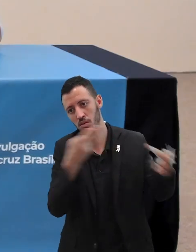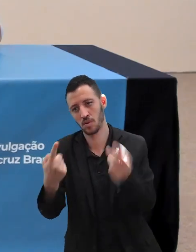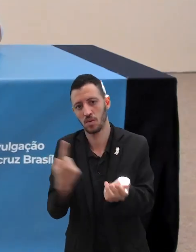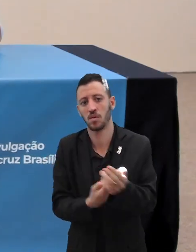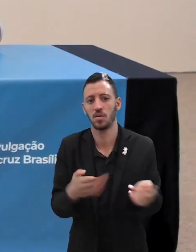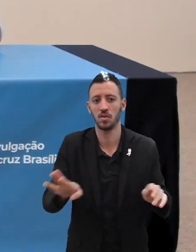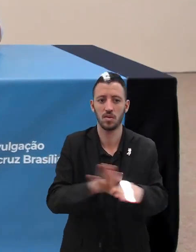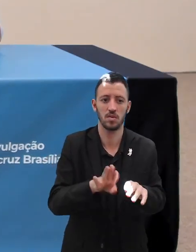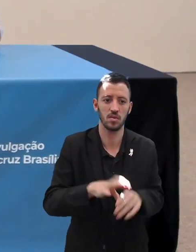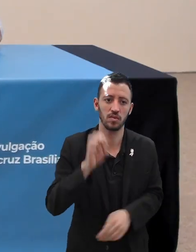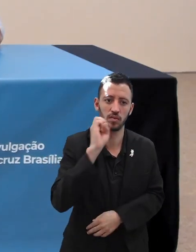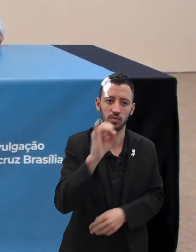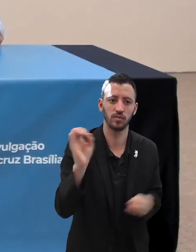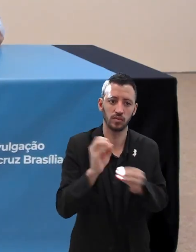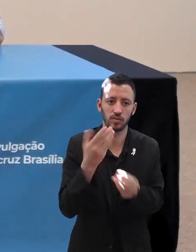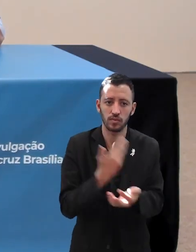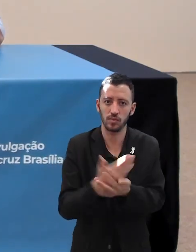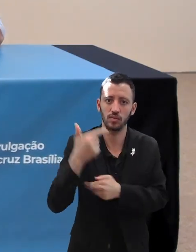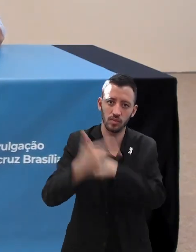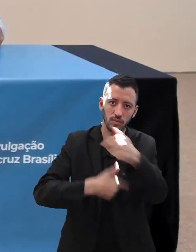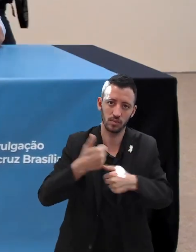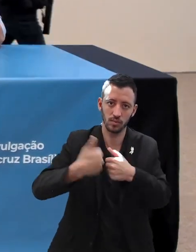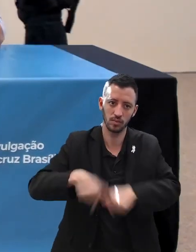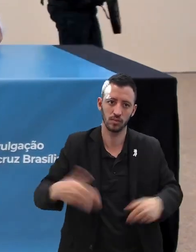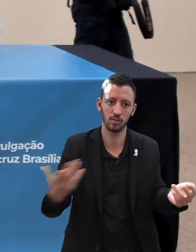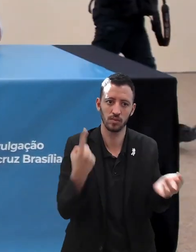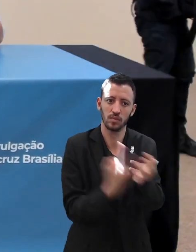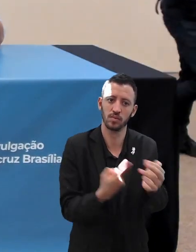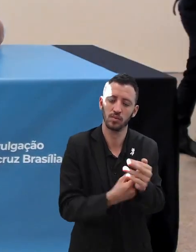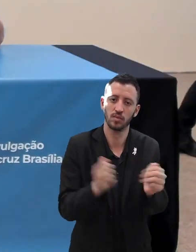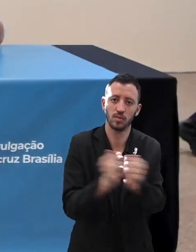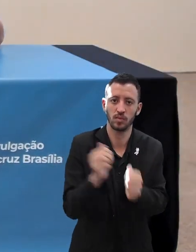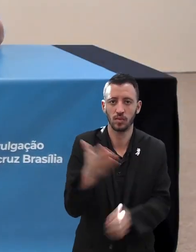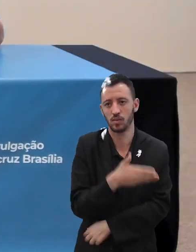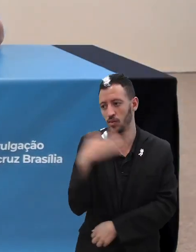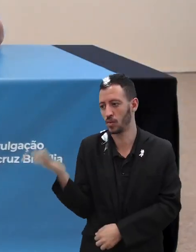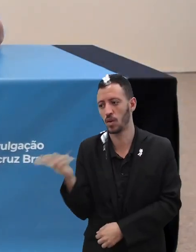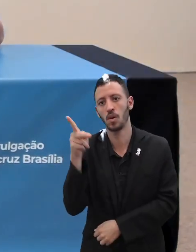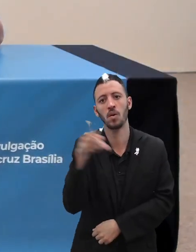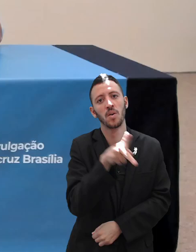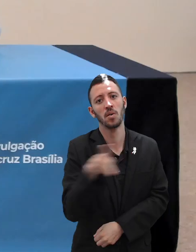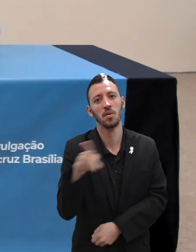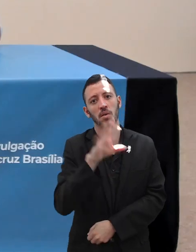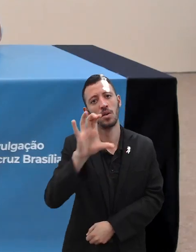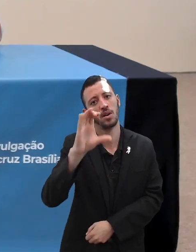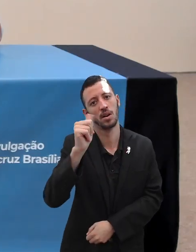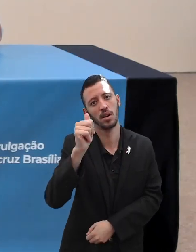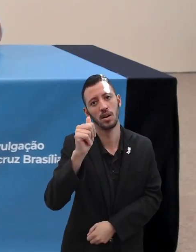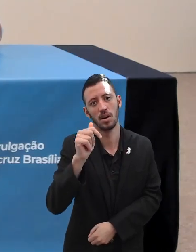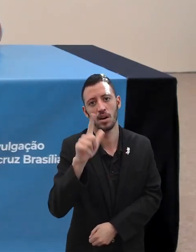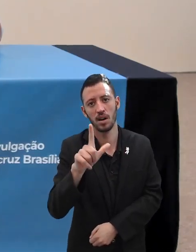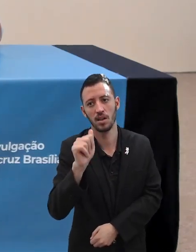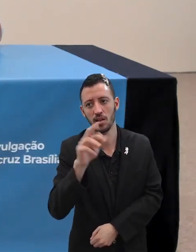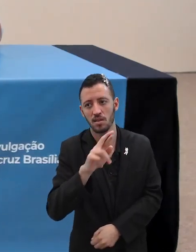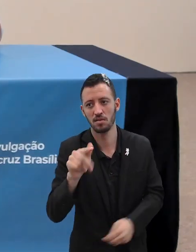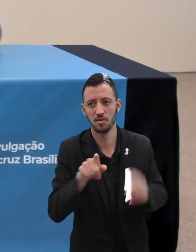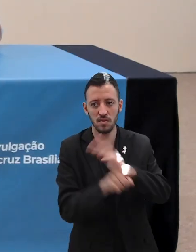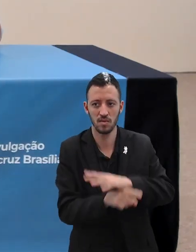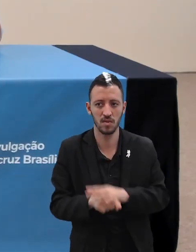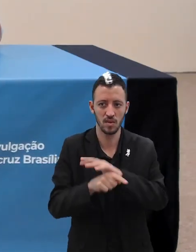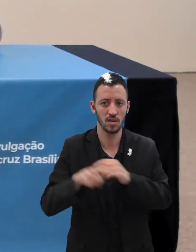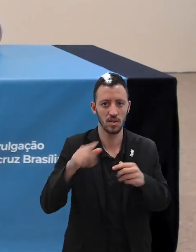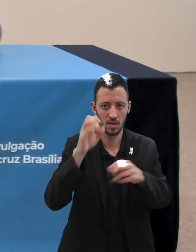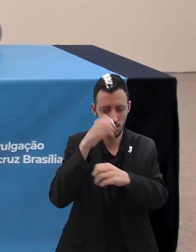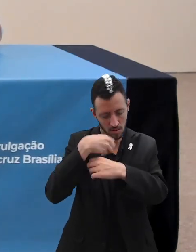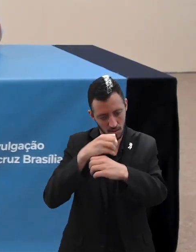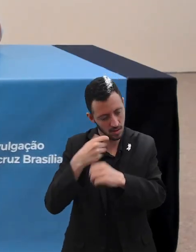convidados. E, sem delongas, começar os trabalhos aqui, convidando para sentar ao meu lado aqui à mesa a professora Graça Caldas, é professora e pesquisadora do